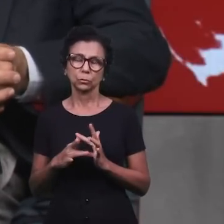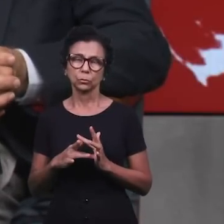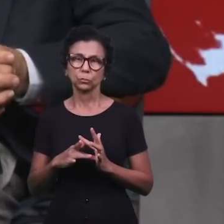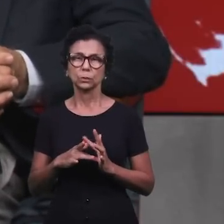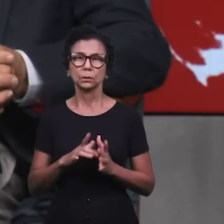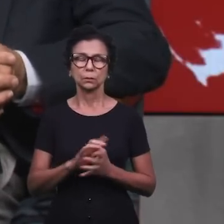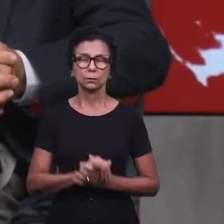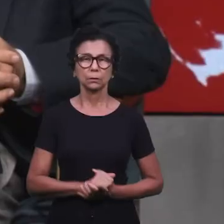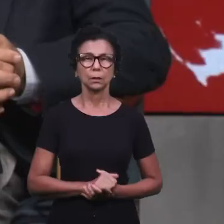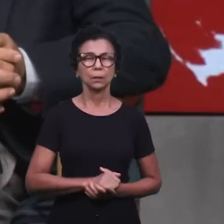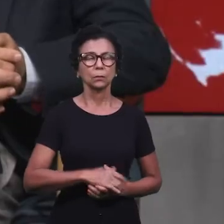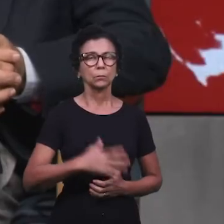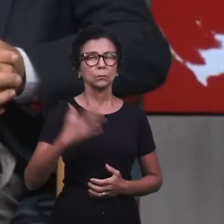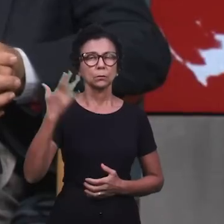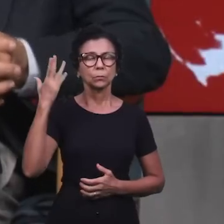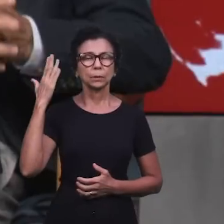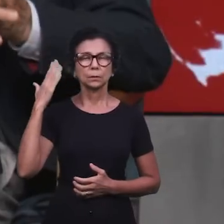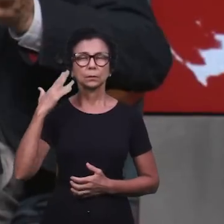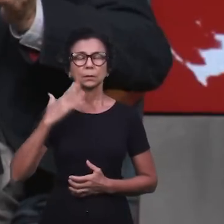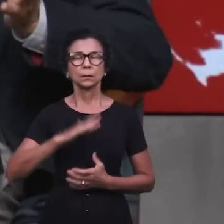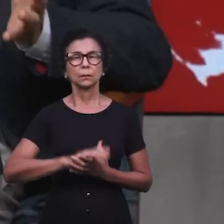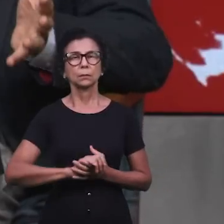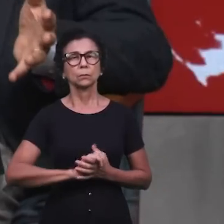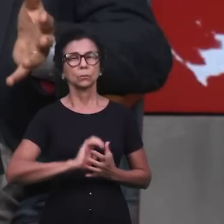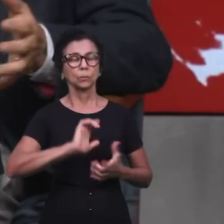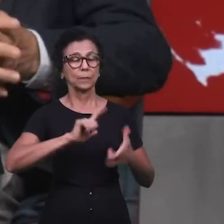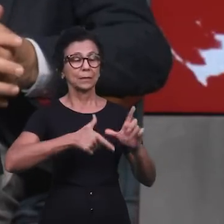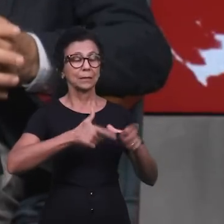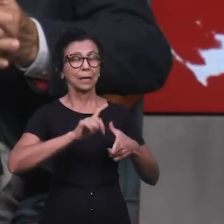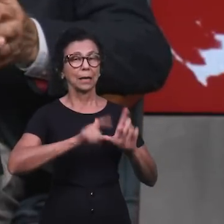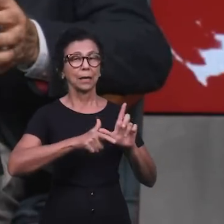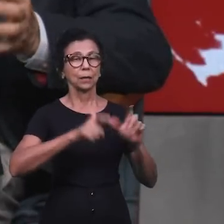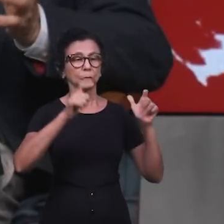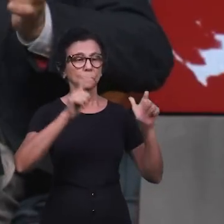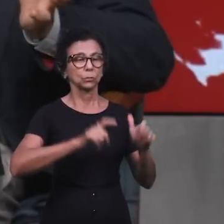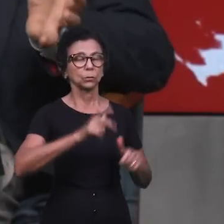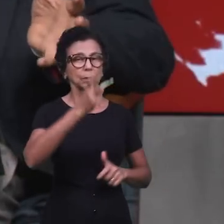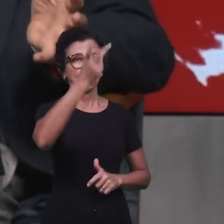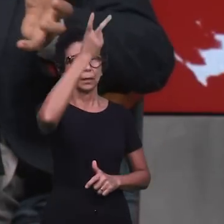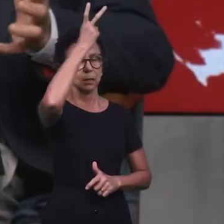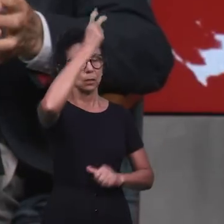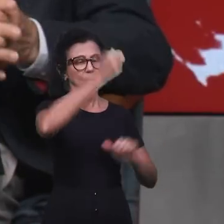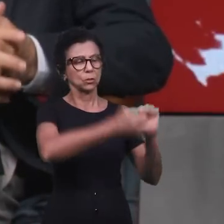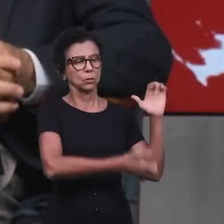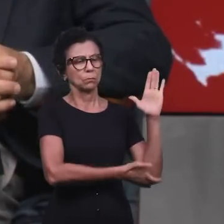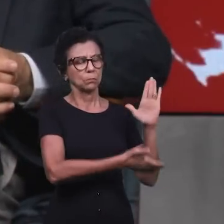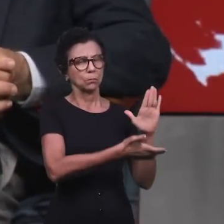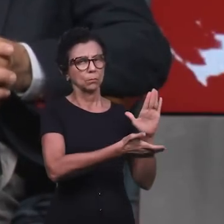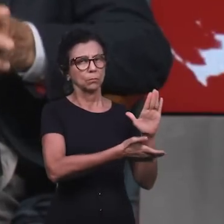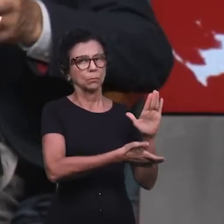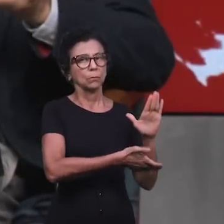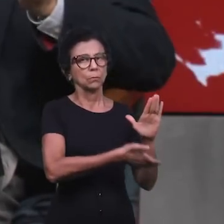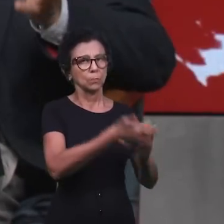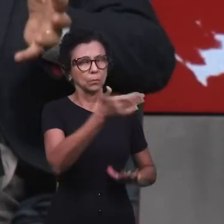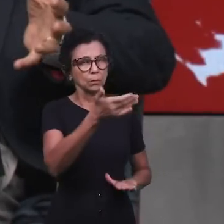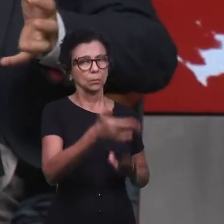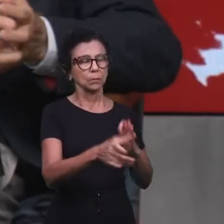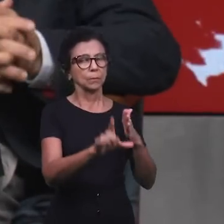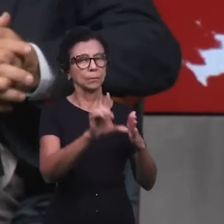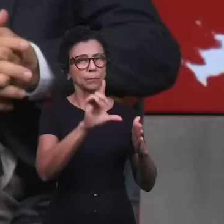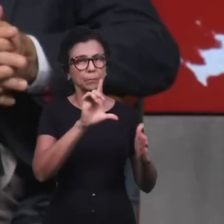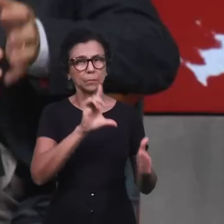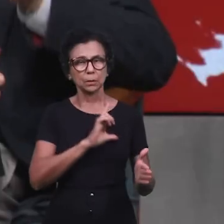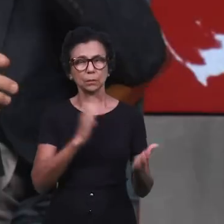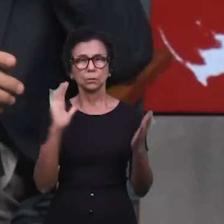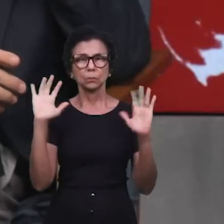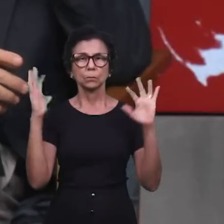primeira festa. A família, se fosse pequena, podia chamar outra família, então eles tinham que estar à